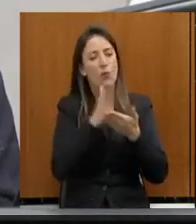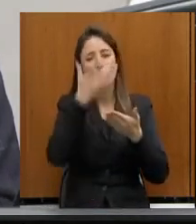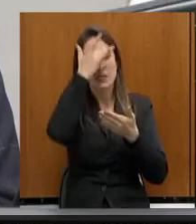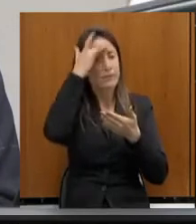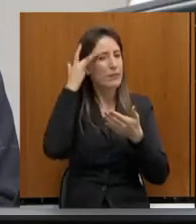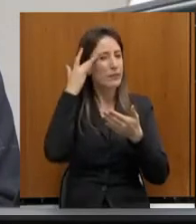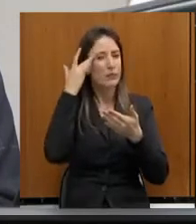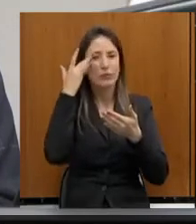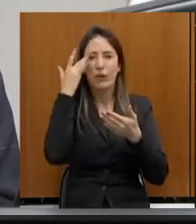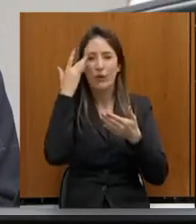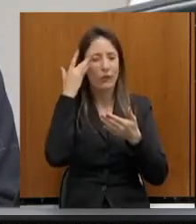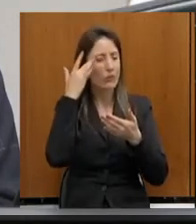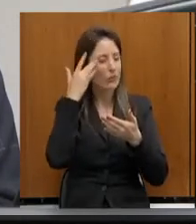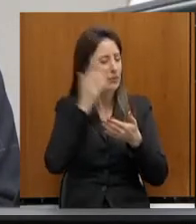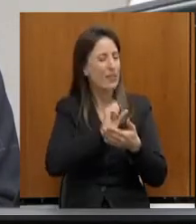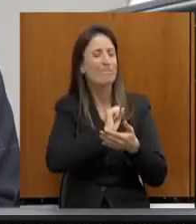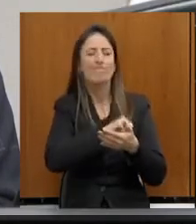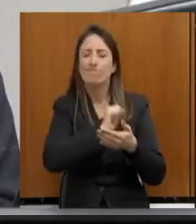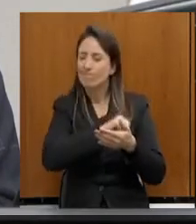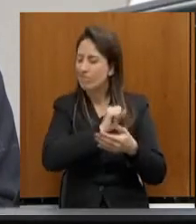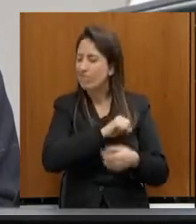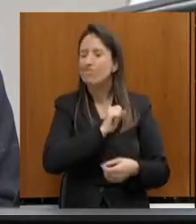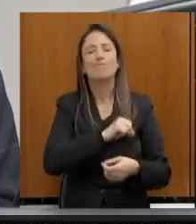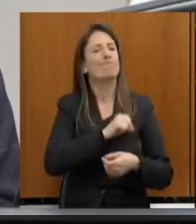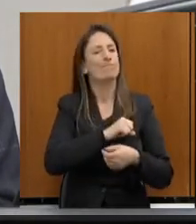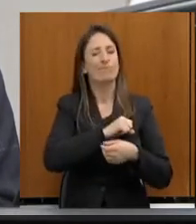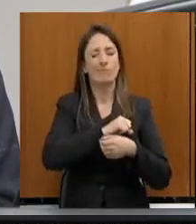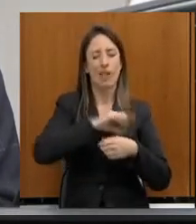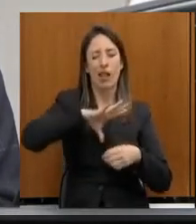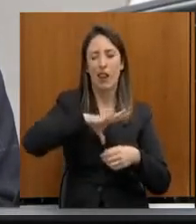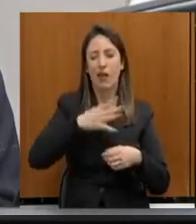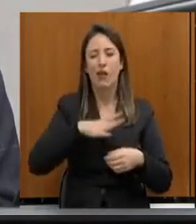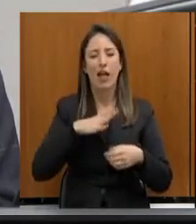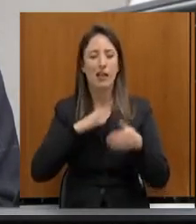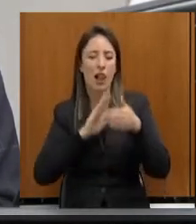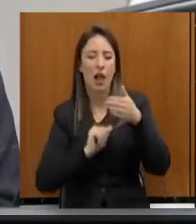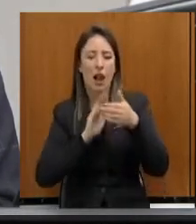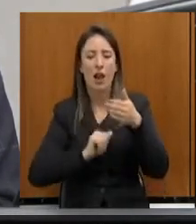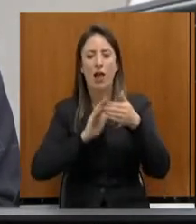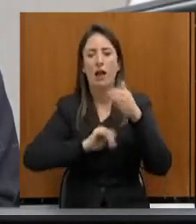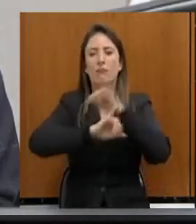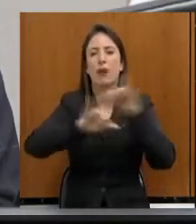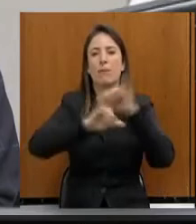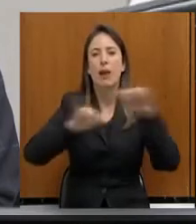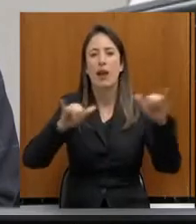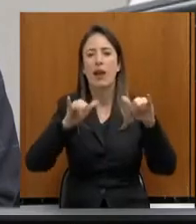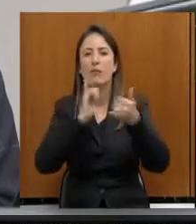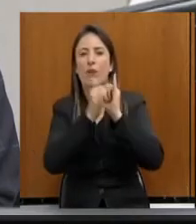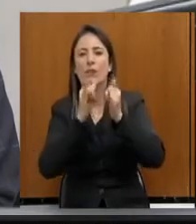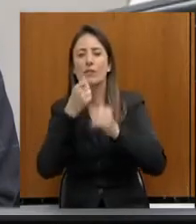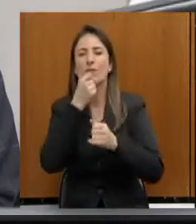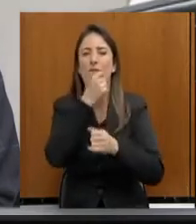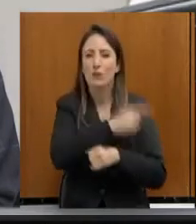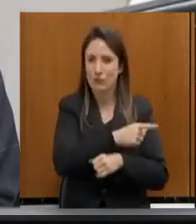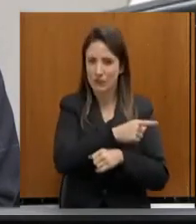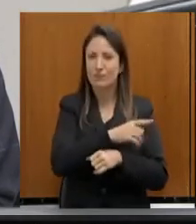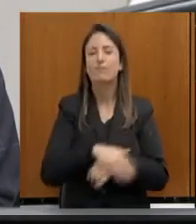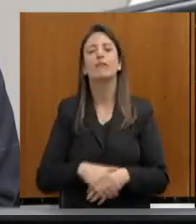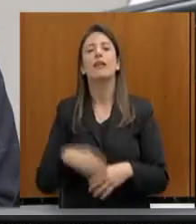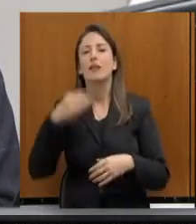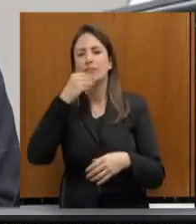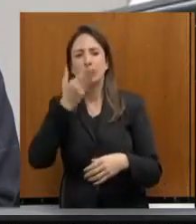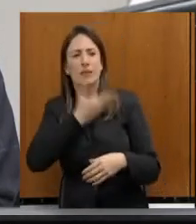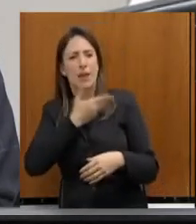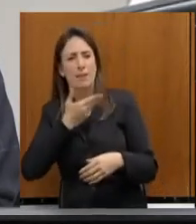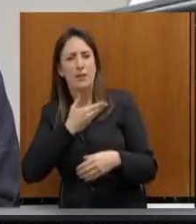capacidade com coragem de divulgar e verídicas eu recebi a visita de um amigo de Ubá